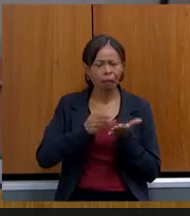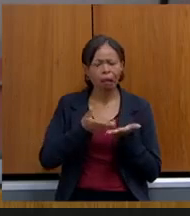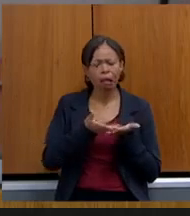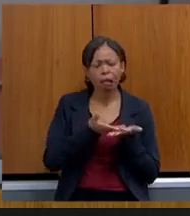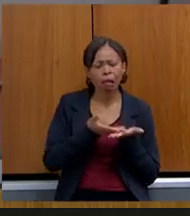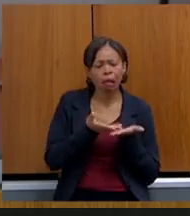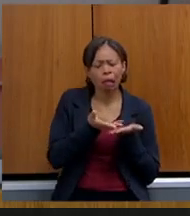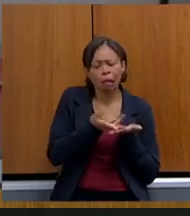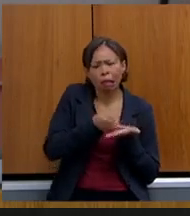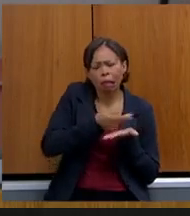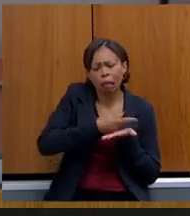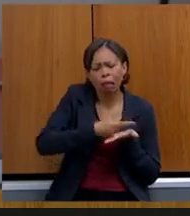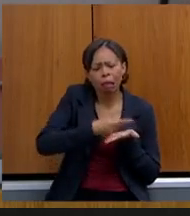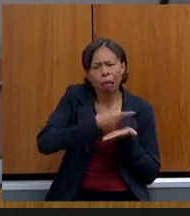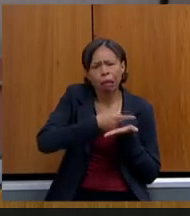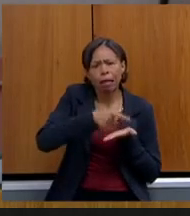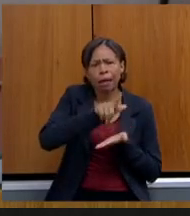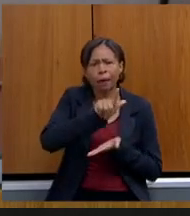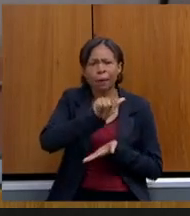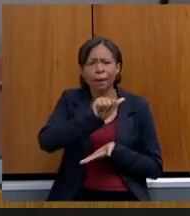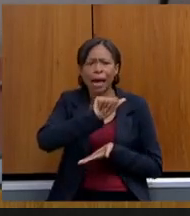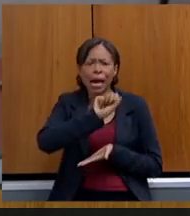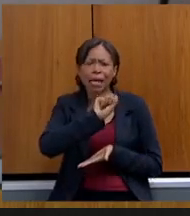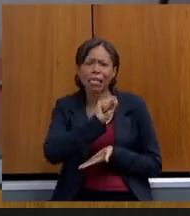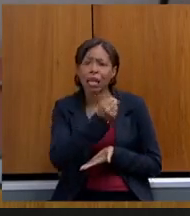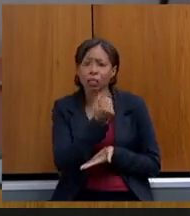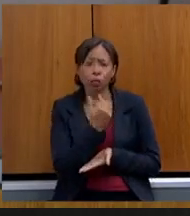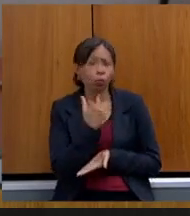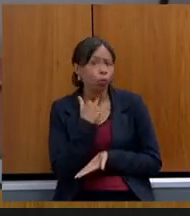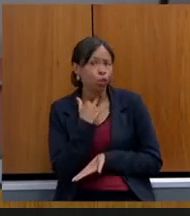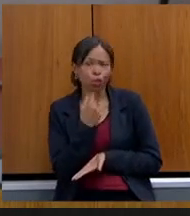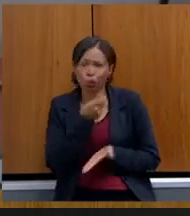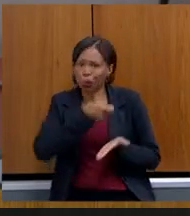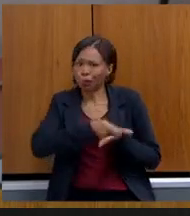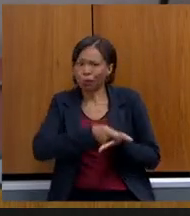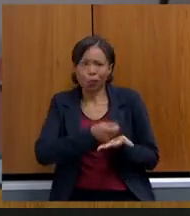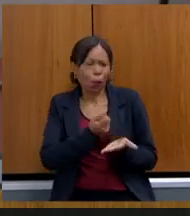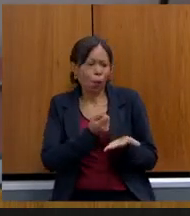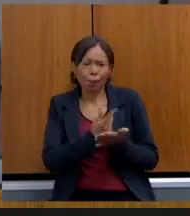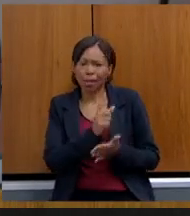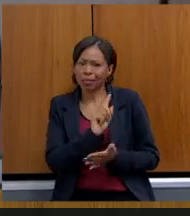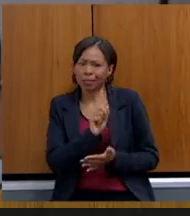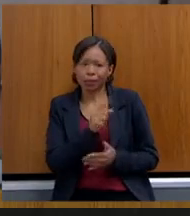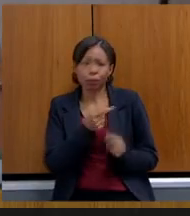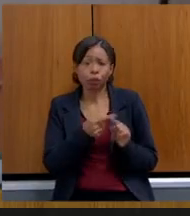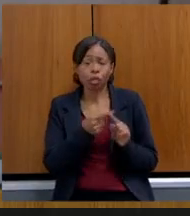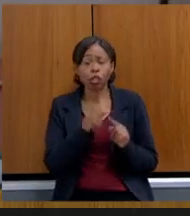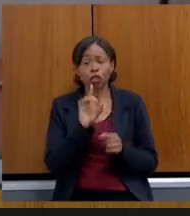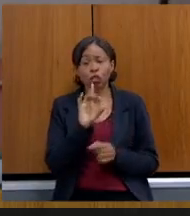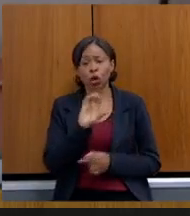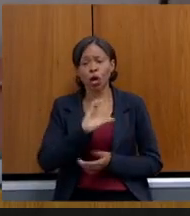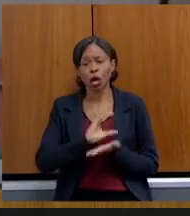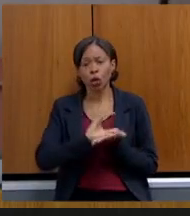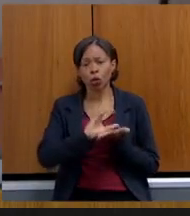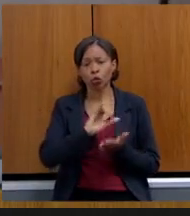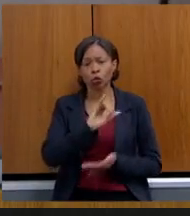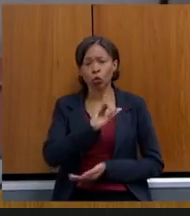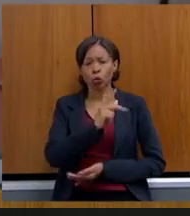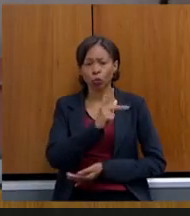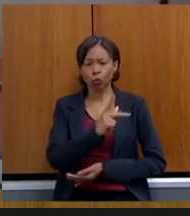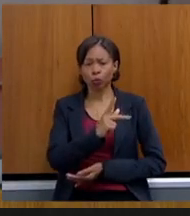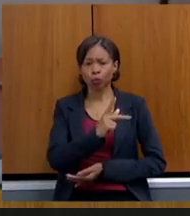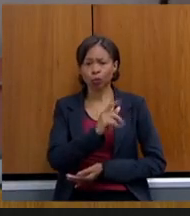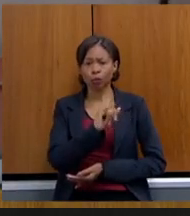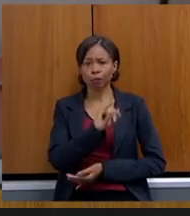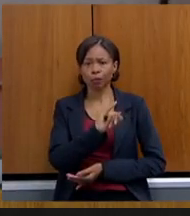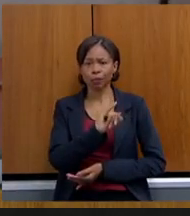fazer a alimentação dos Estudantes porque eles não não podiam comprar gás Deputado porque eles tinham só o recurso do cnae e esse curso